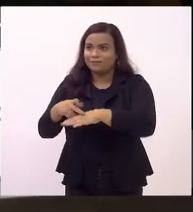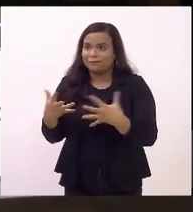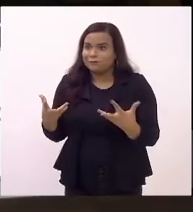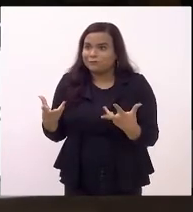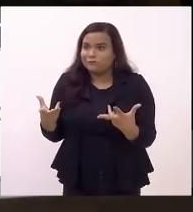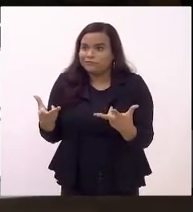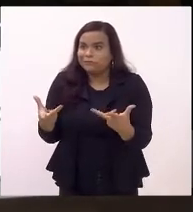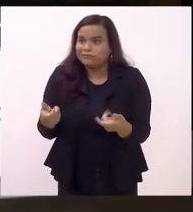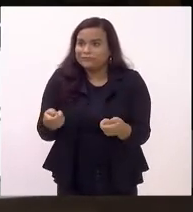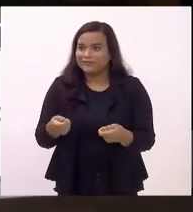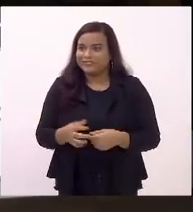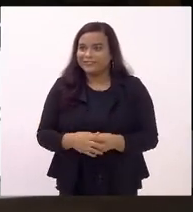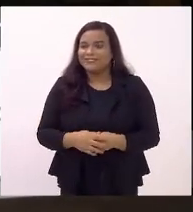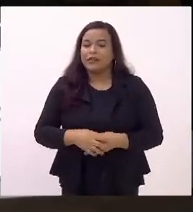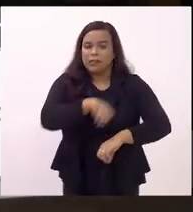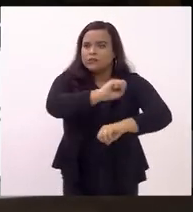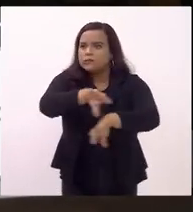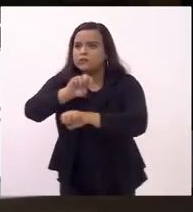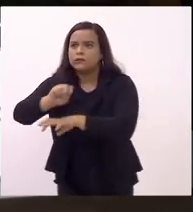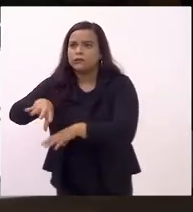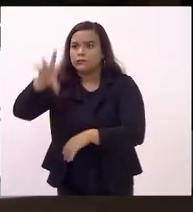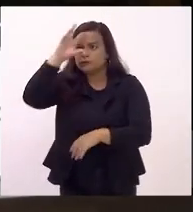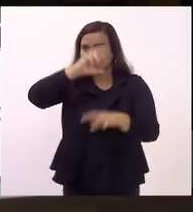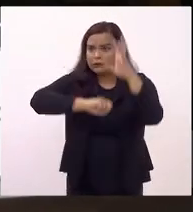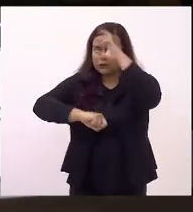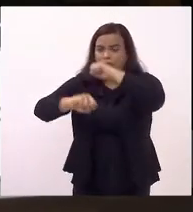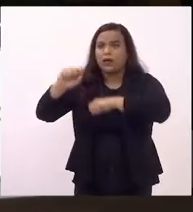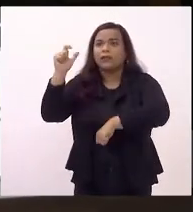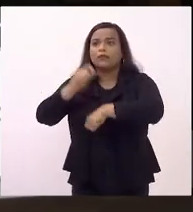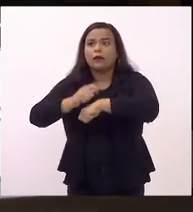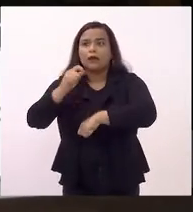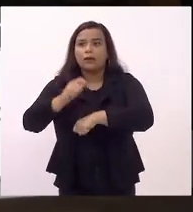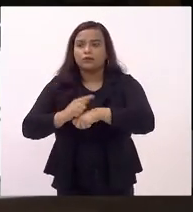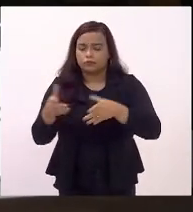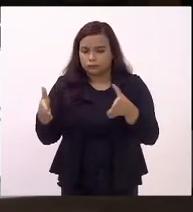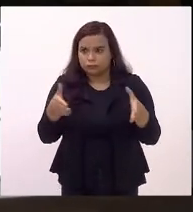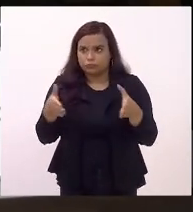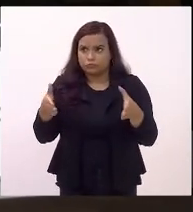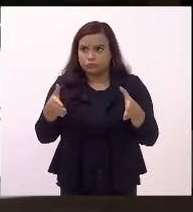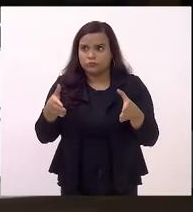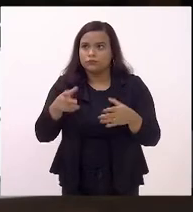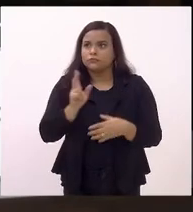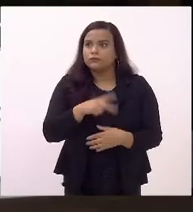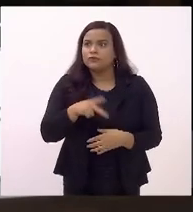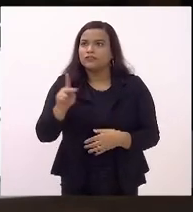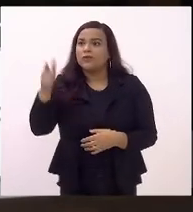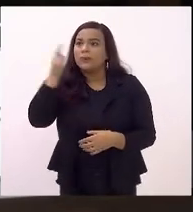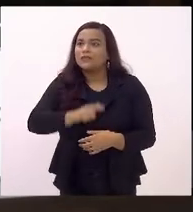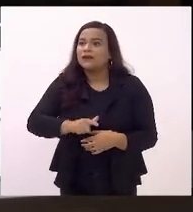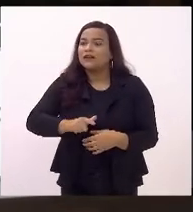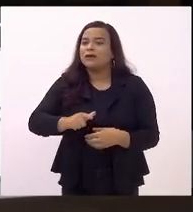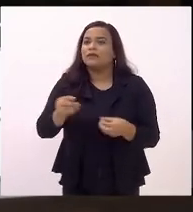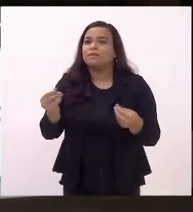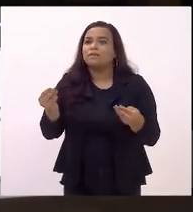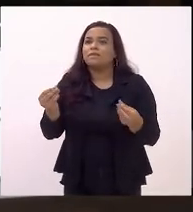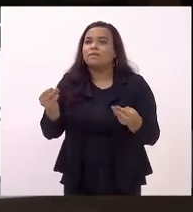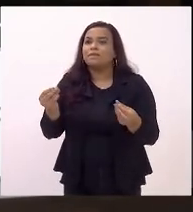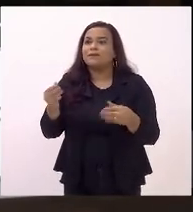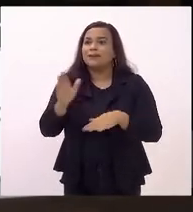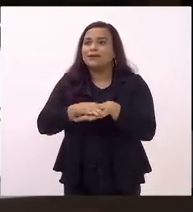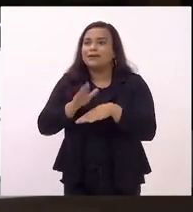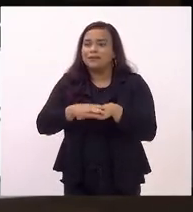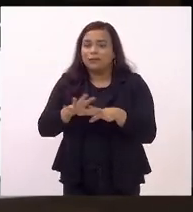do ensino-aprendizado, há um tempo em que o docente consegue intervir no momento